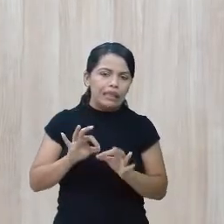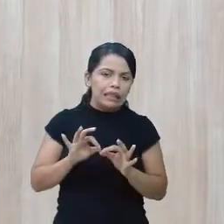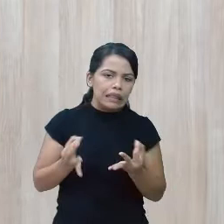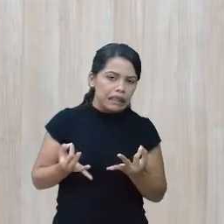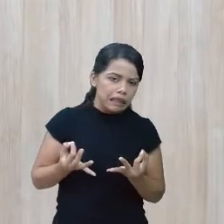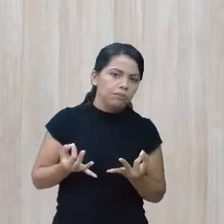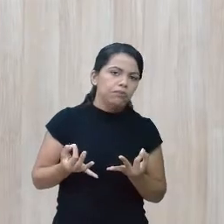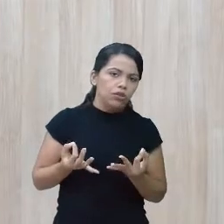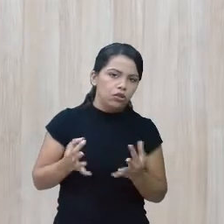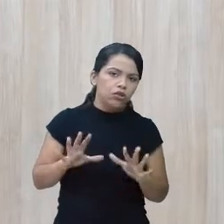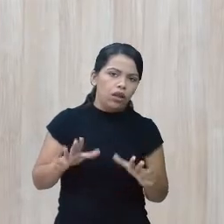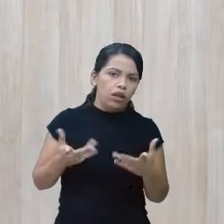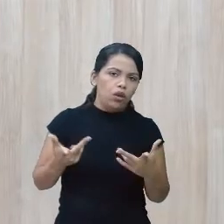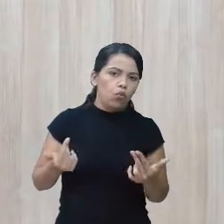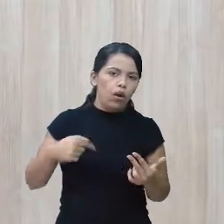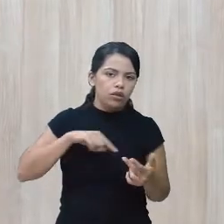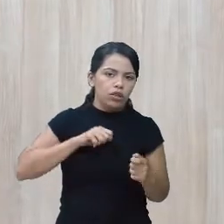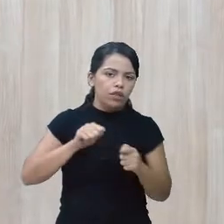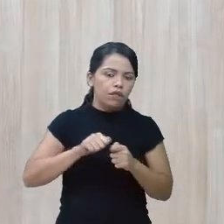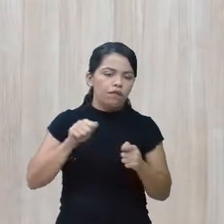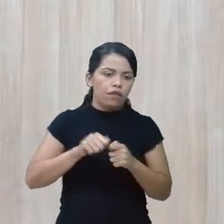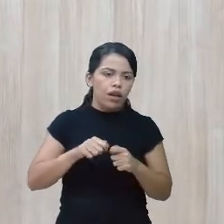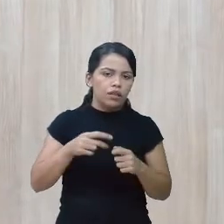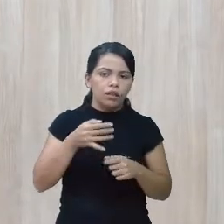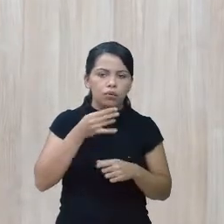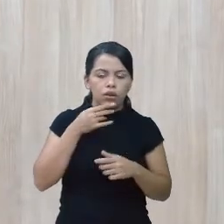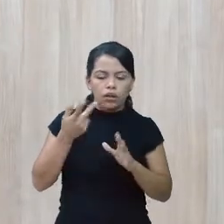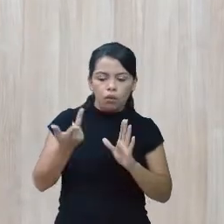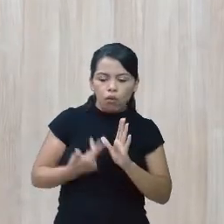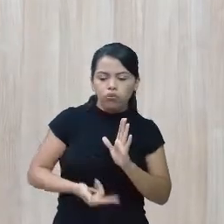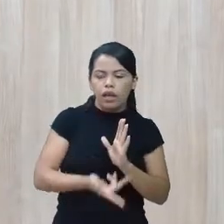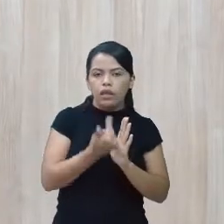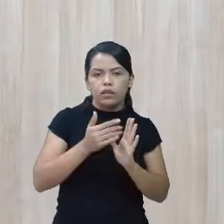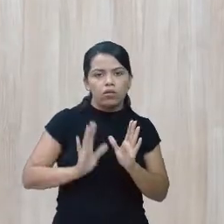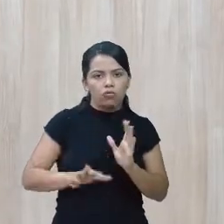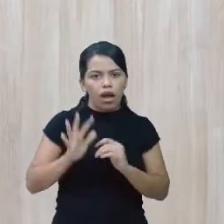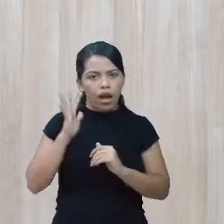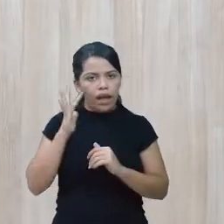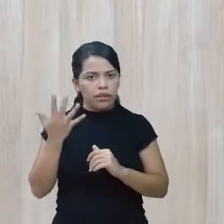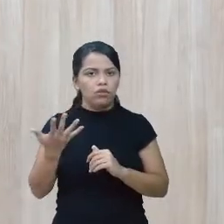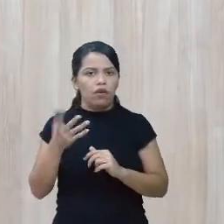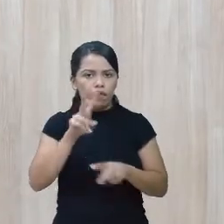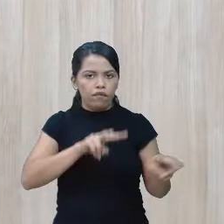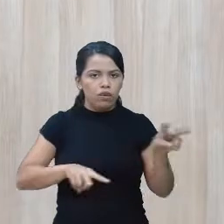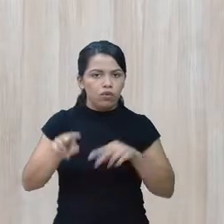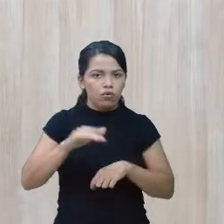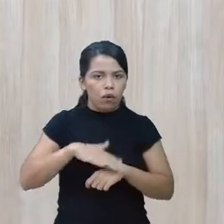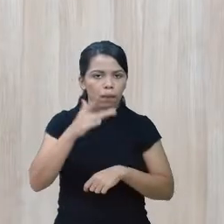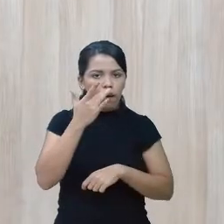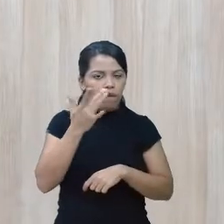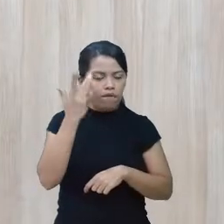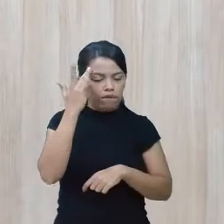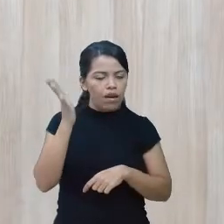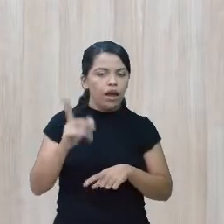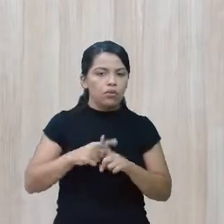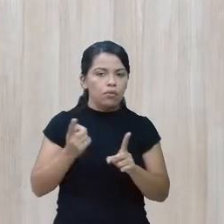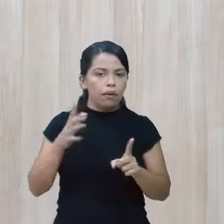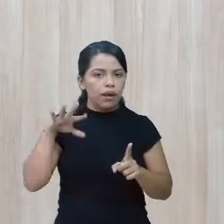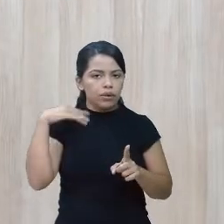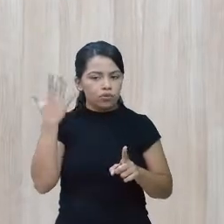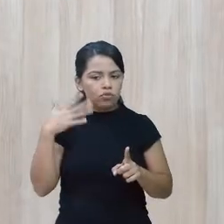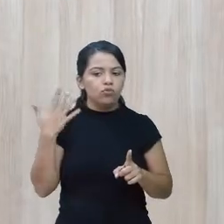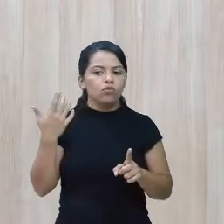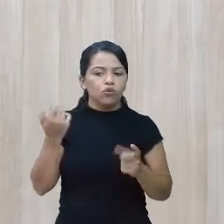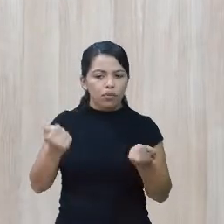de coisas visuais, né? Que um desenho já resolve bastante. O som demanda aparelhos, demanda um